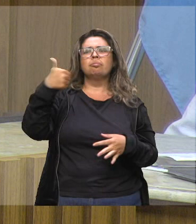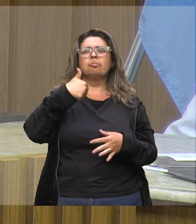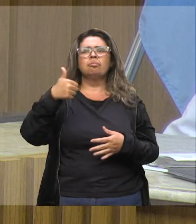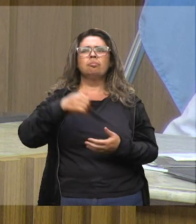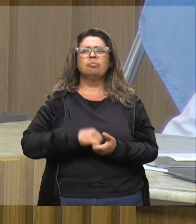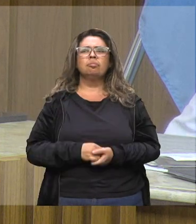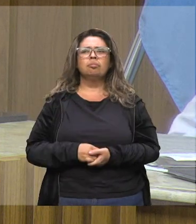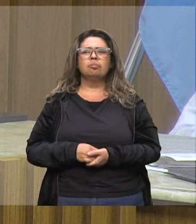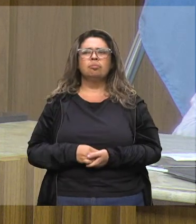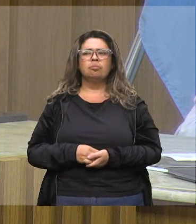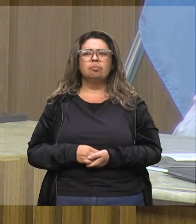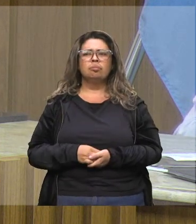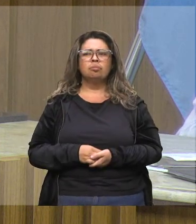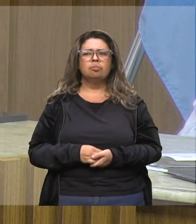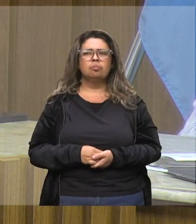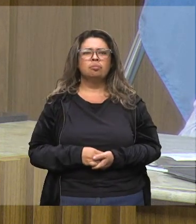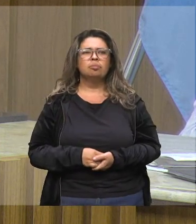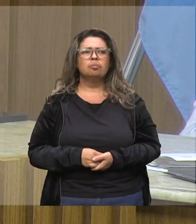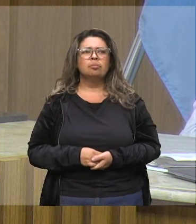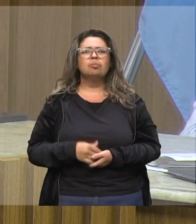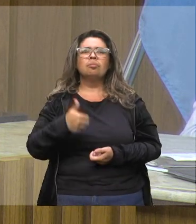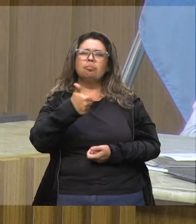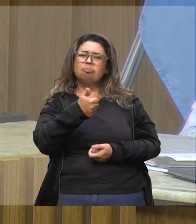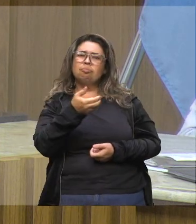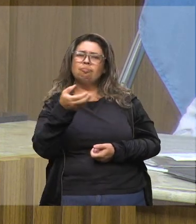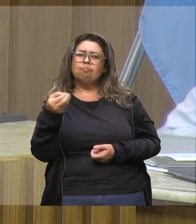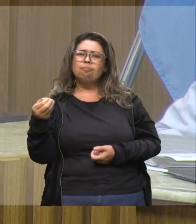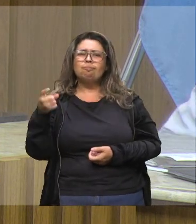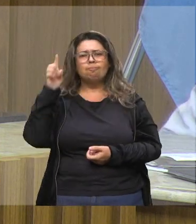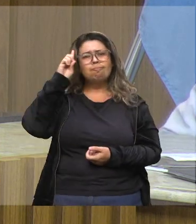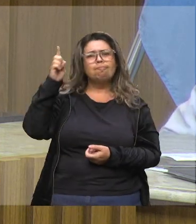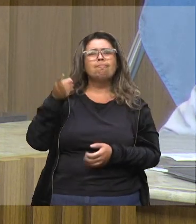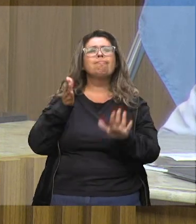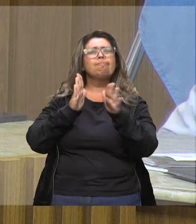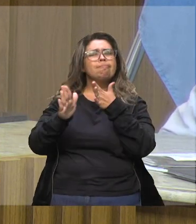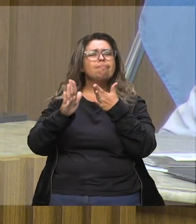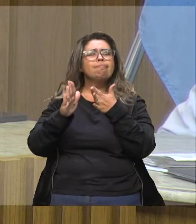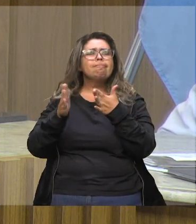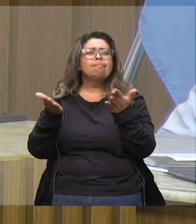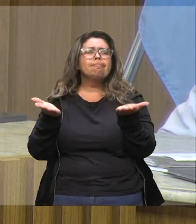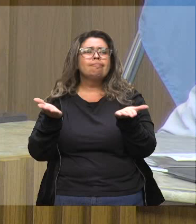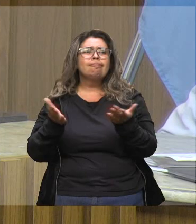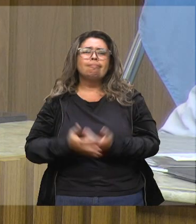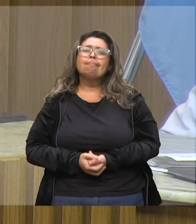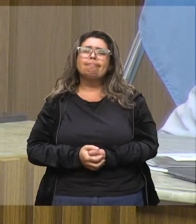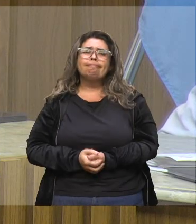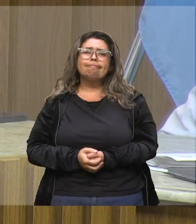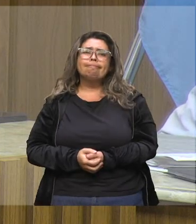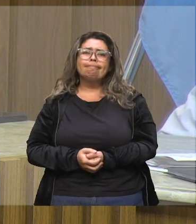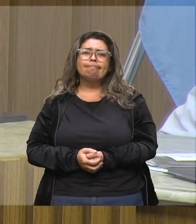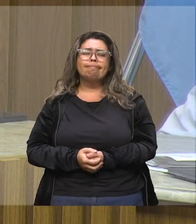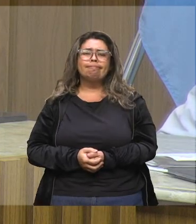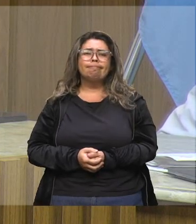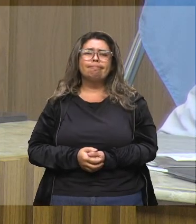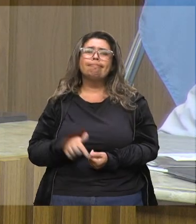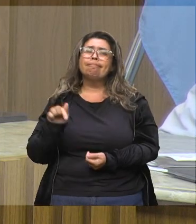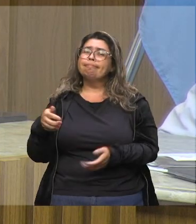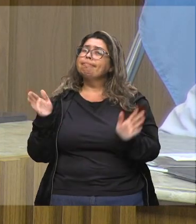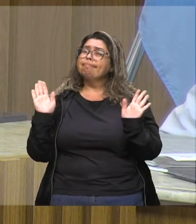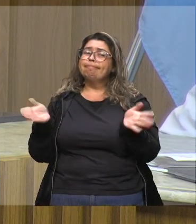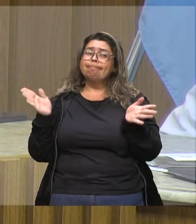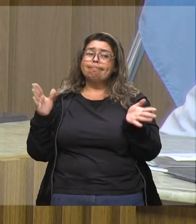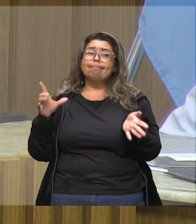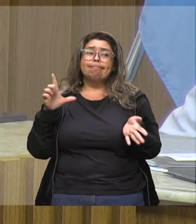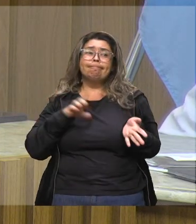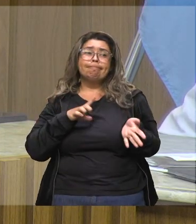os 100 dias se passaram, vereador Nivaldo, Pastor Nivaldo, os 100 dias se passaram. E até agora, o que nós